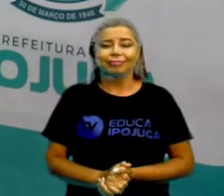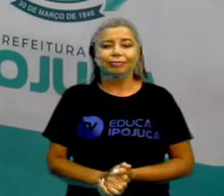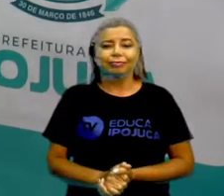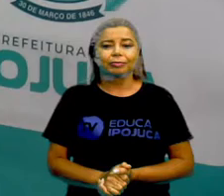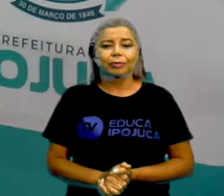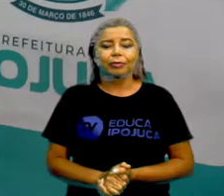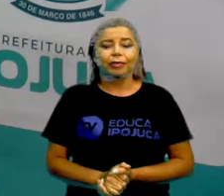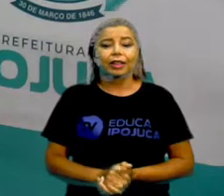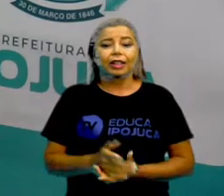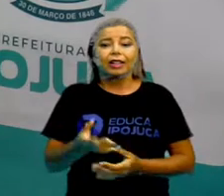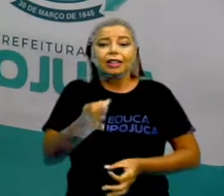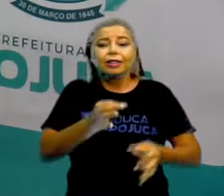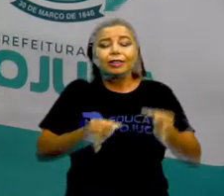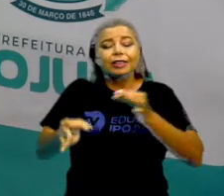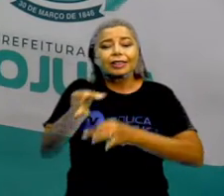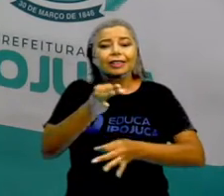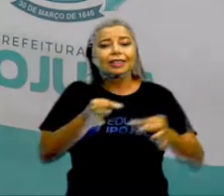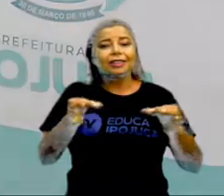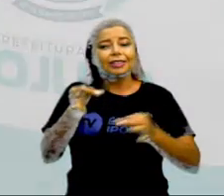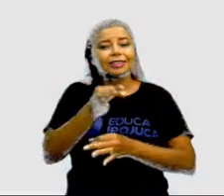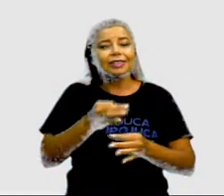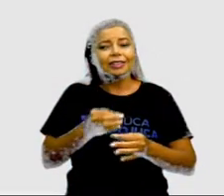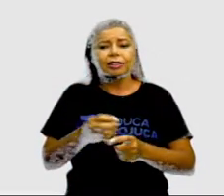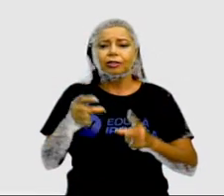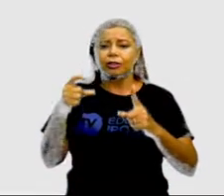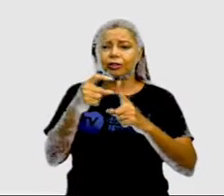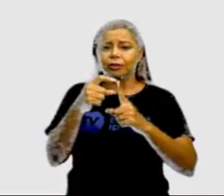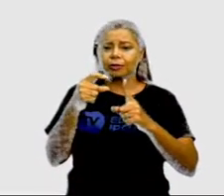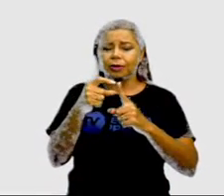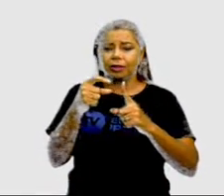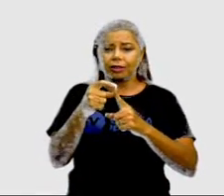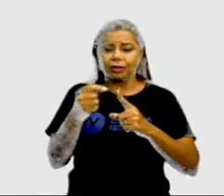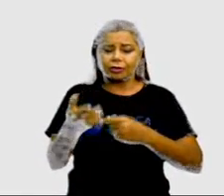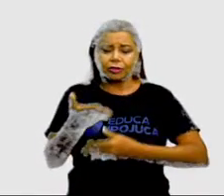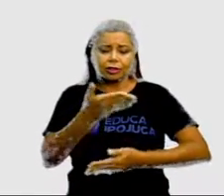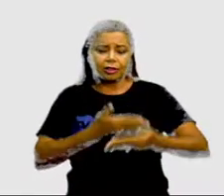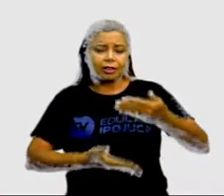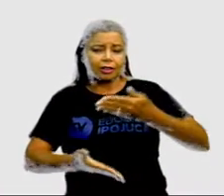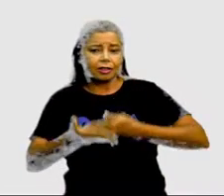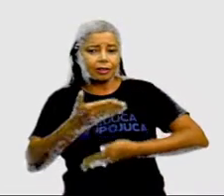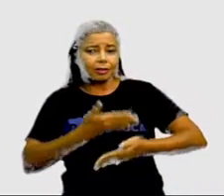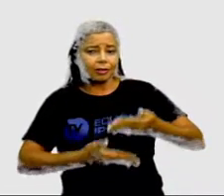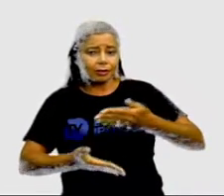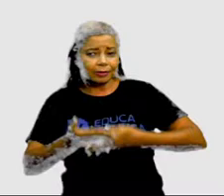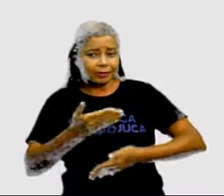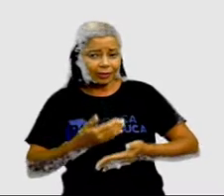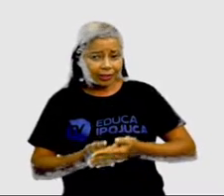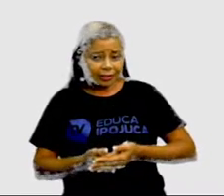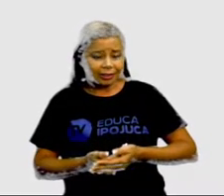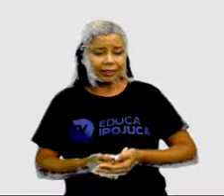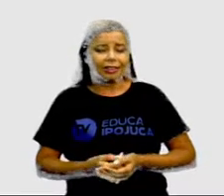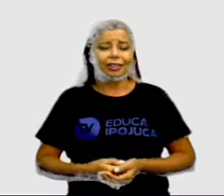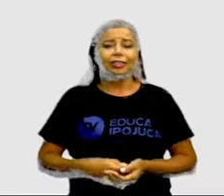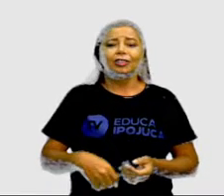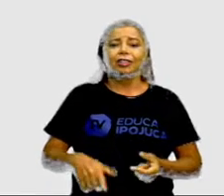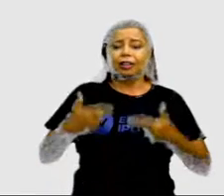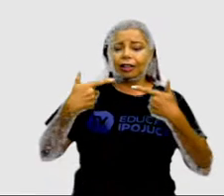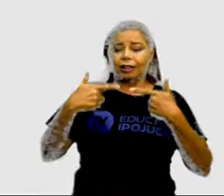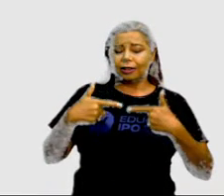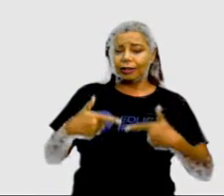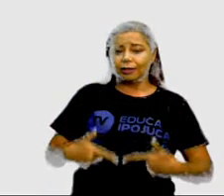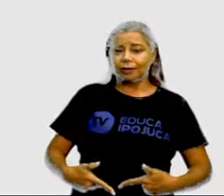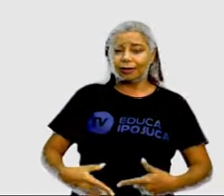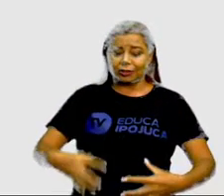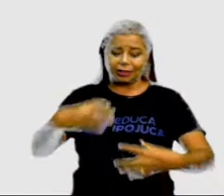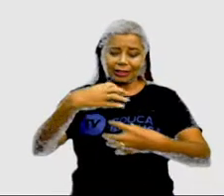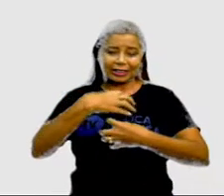aqui as principais palavras relacionadas ao vocabulário de sentimentos e eu coloquei aqui,